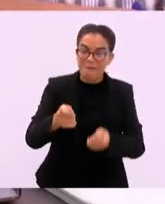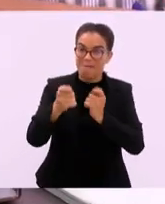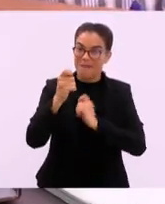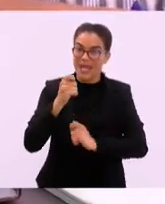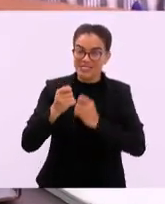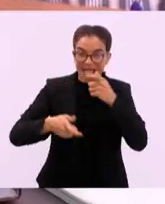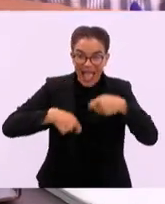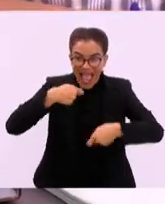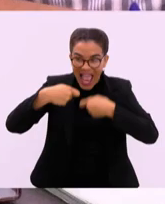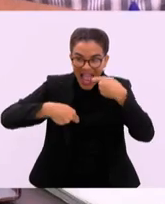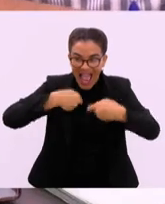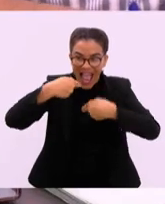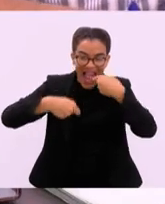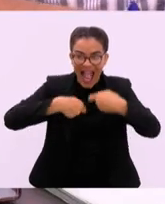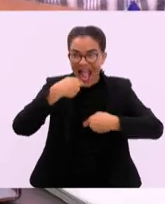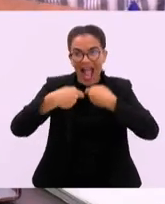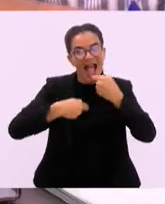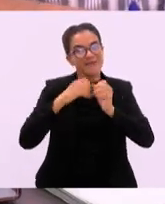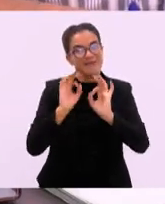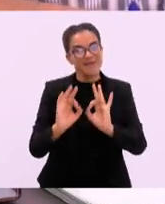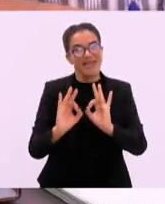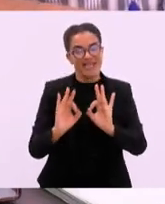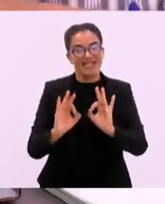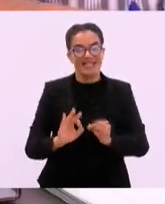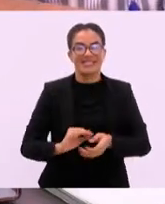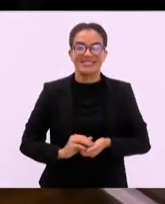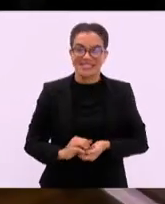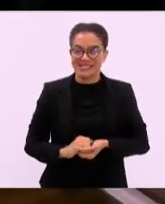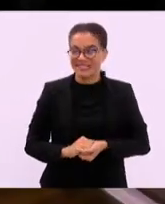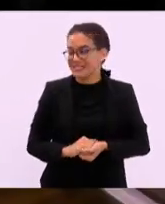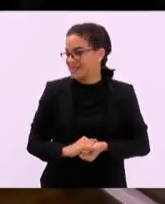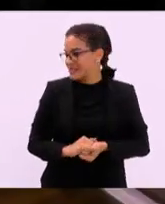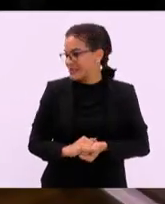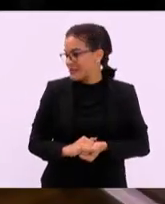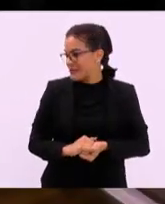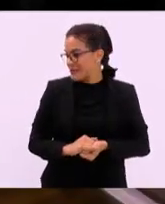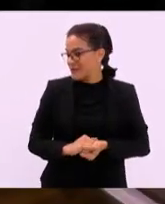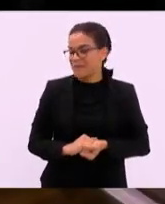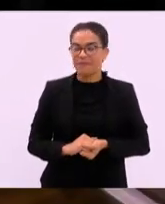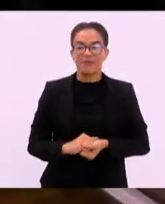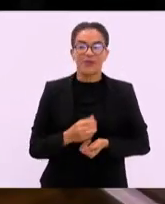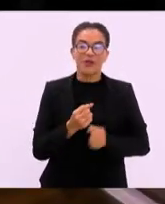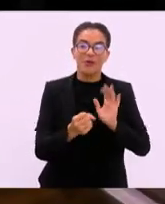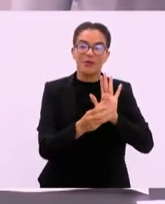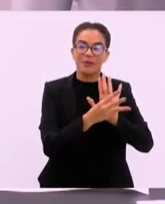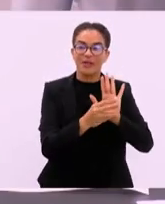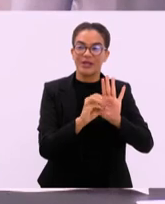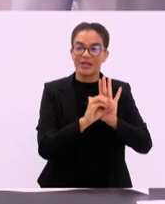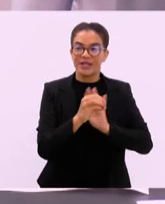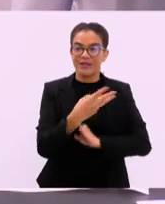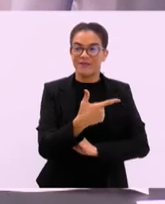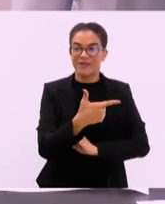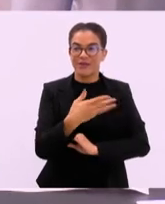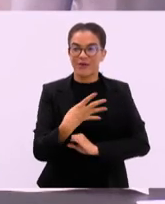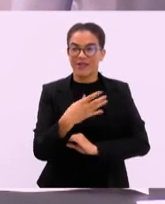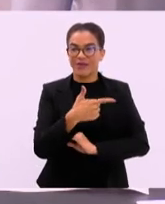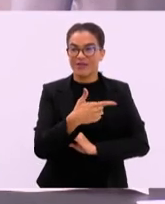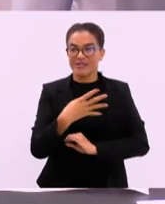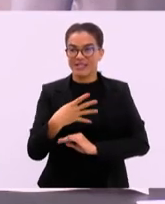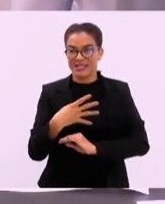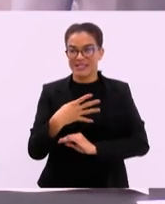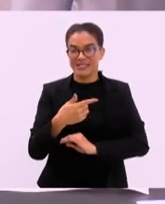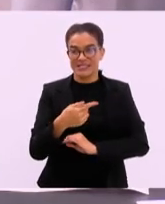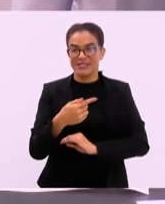Pesca e come. Ele pesca e come. Pesca e come. 30 da pauta, o PL 2447 de